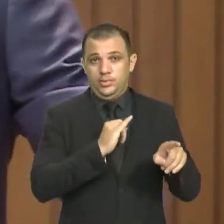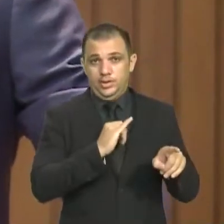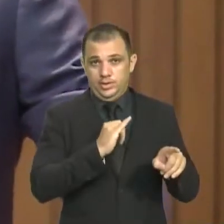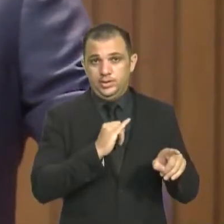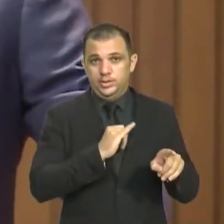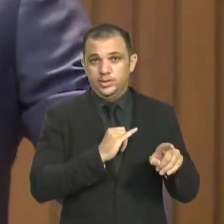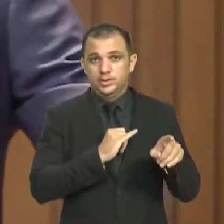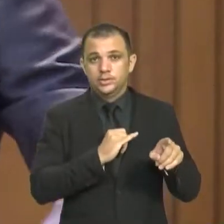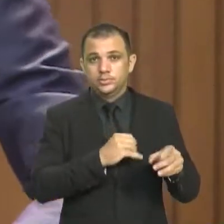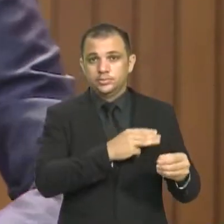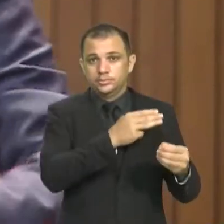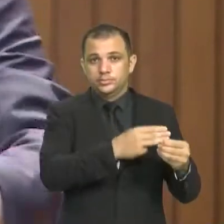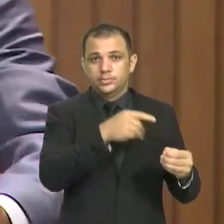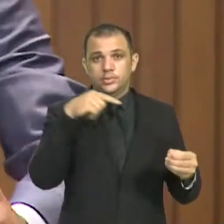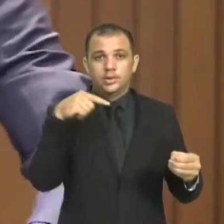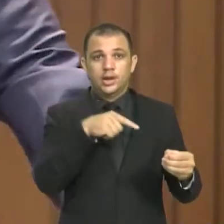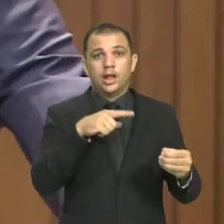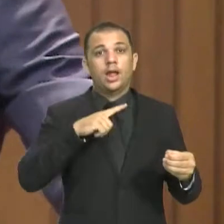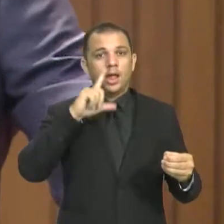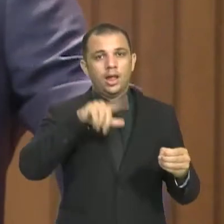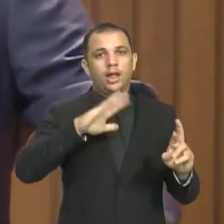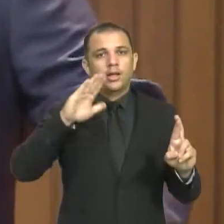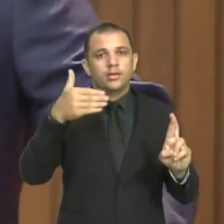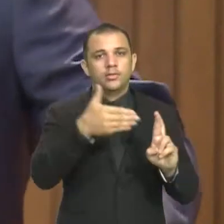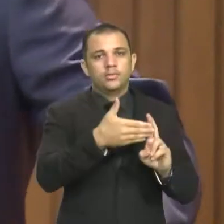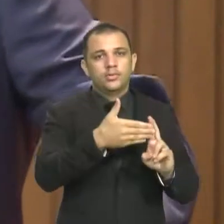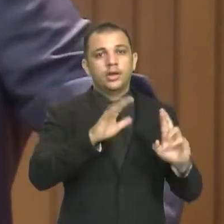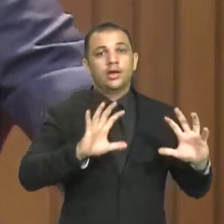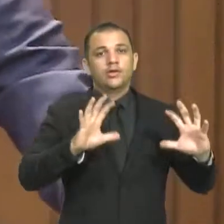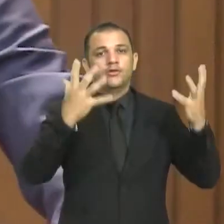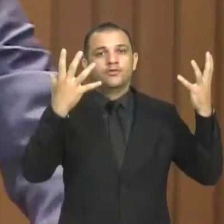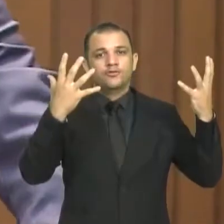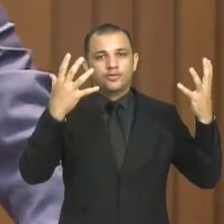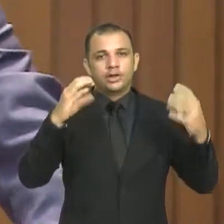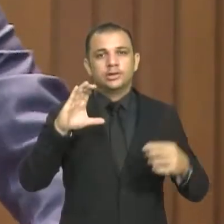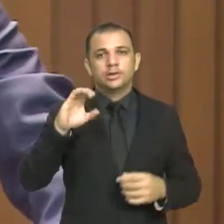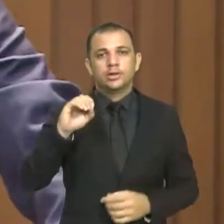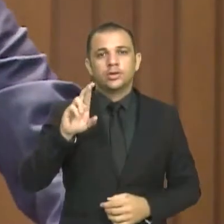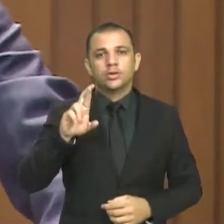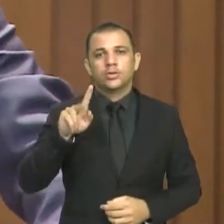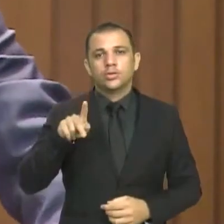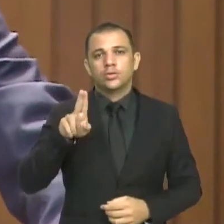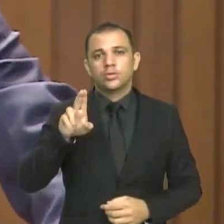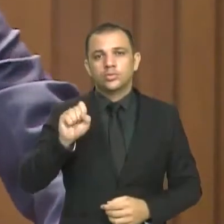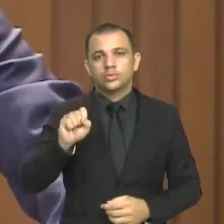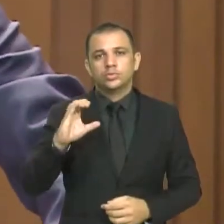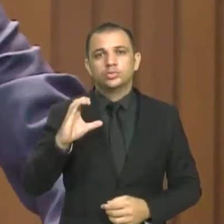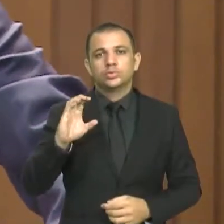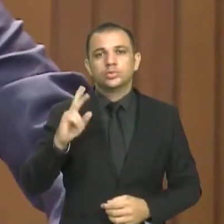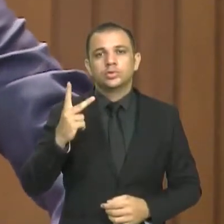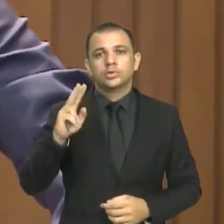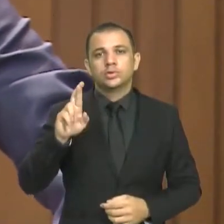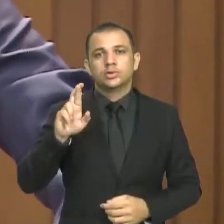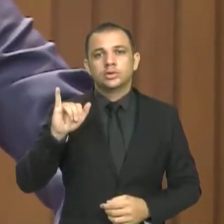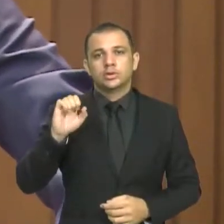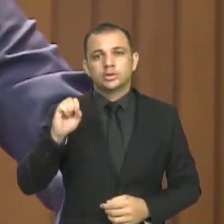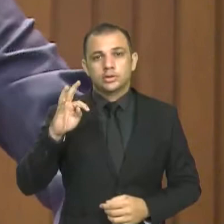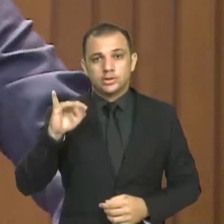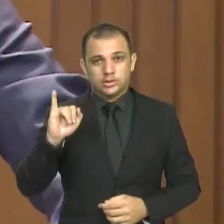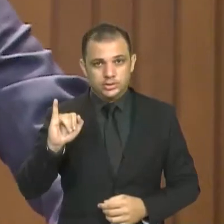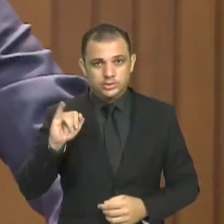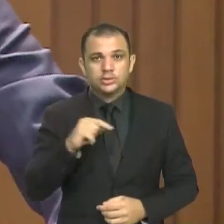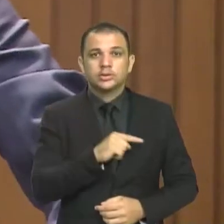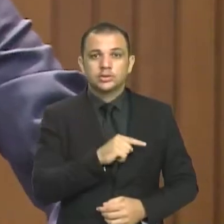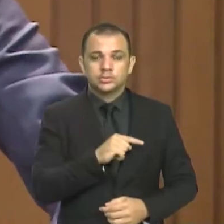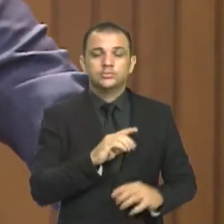referência no evento de Corpus Christi, que inclusive aprovamos uma lei nesta casa, de autoria minha, e que